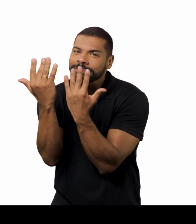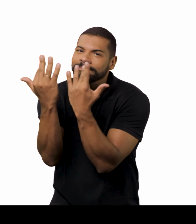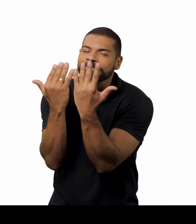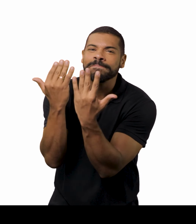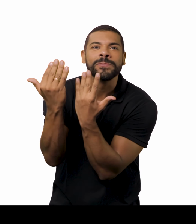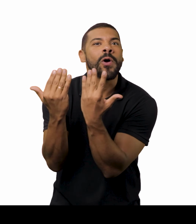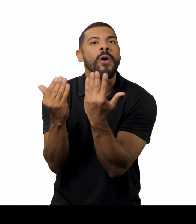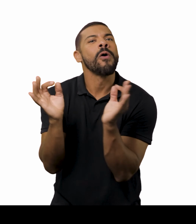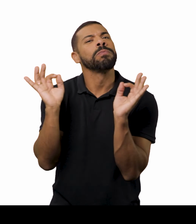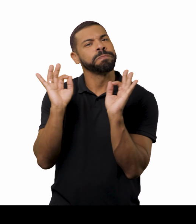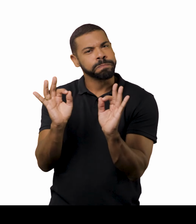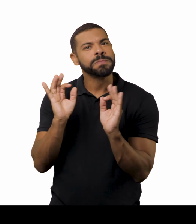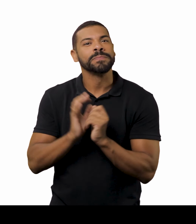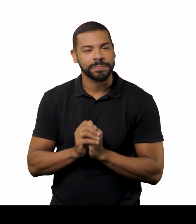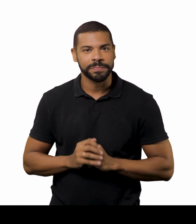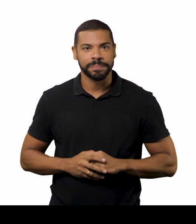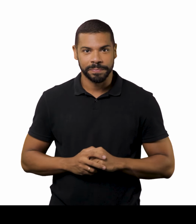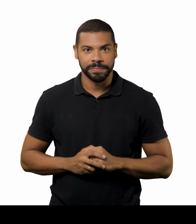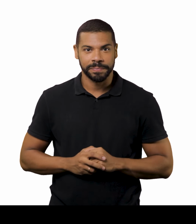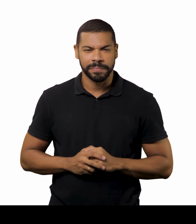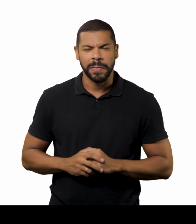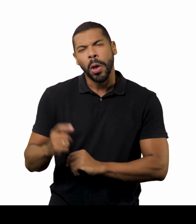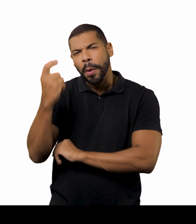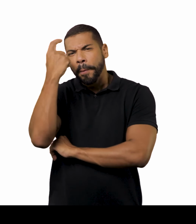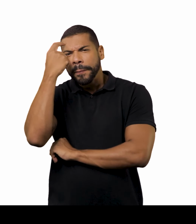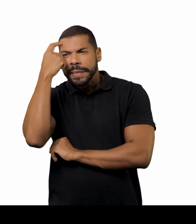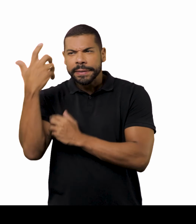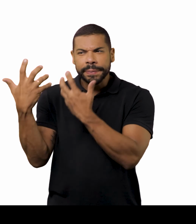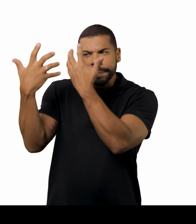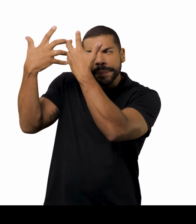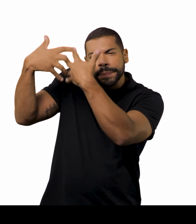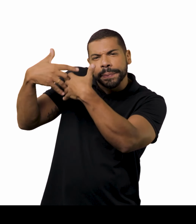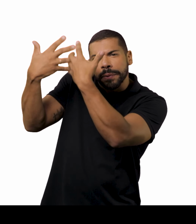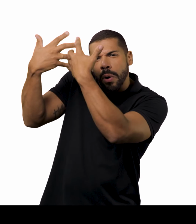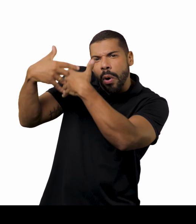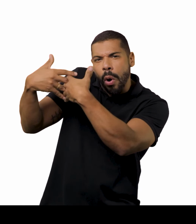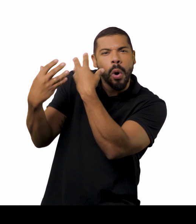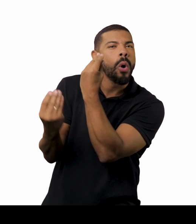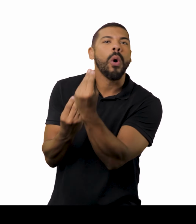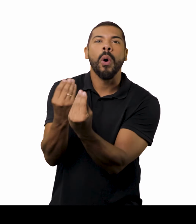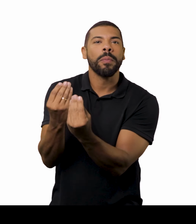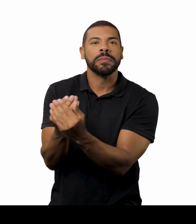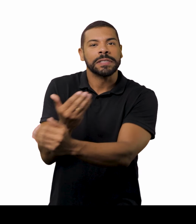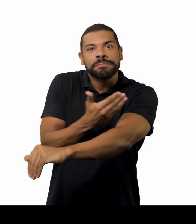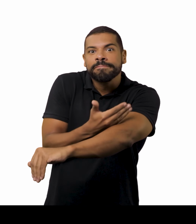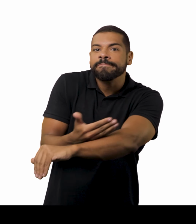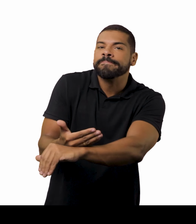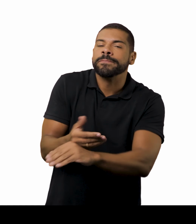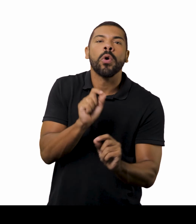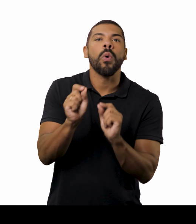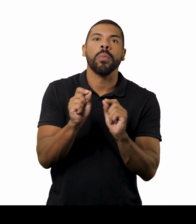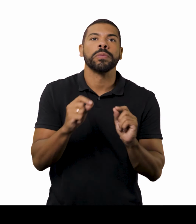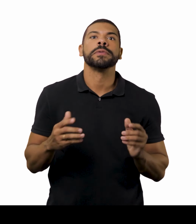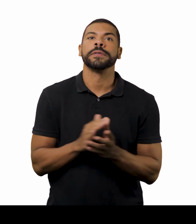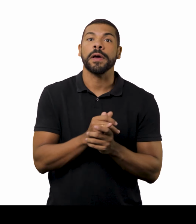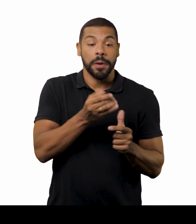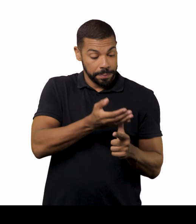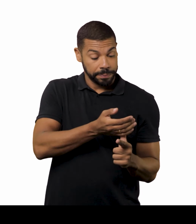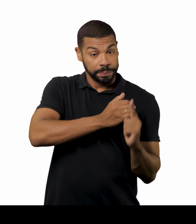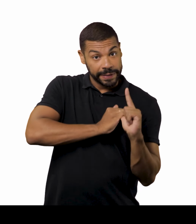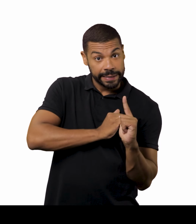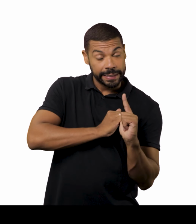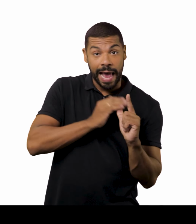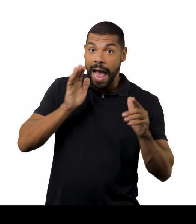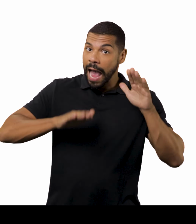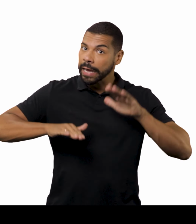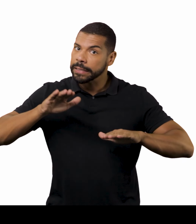é um significado dessa sonoridade. Eu estou pensando muito em coletividade ultimamente, porque eu acho que está numa crise da